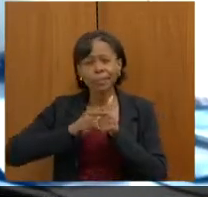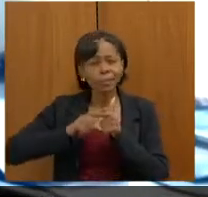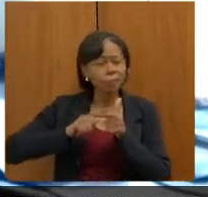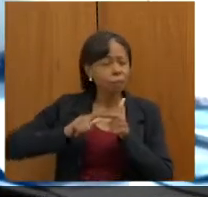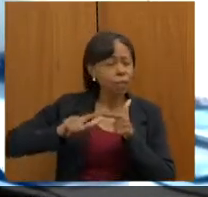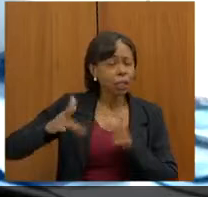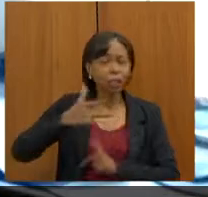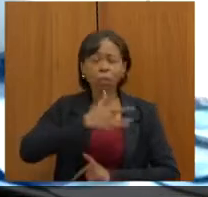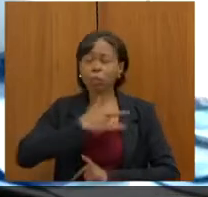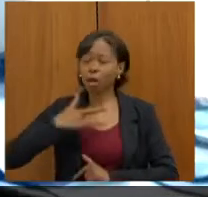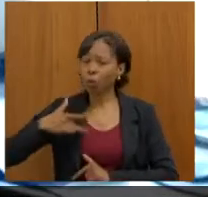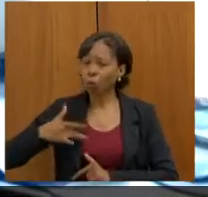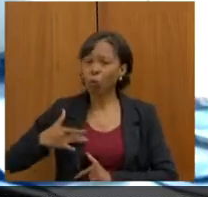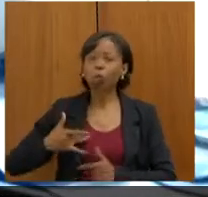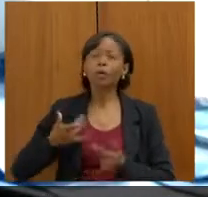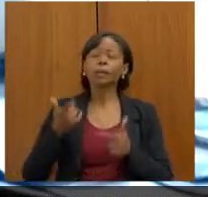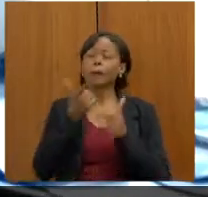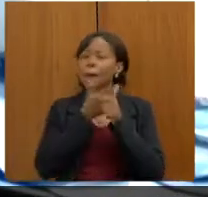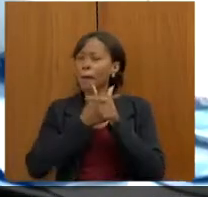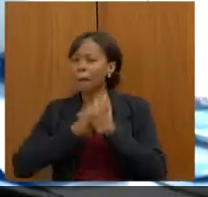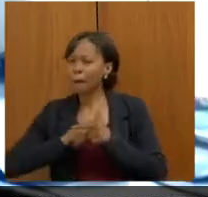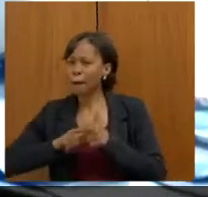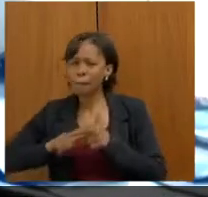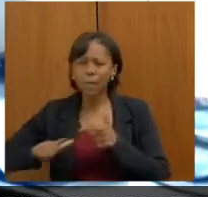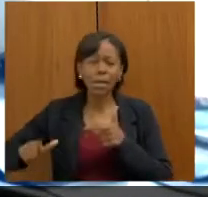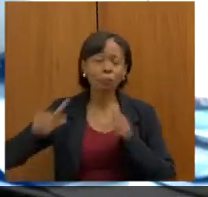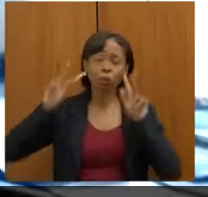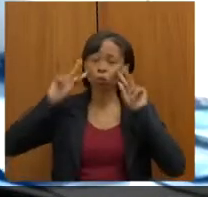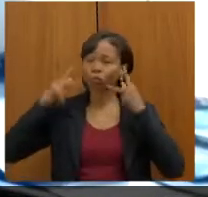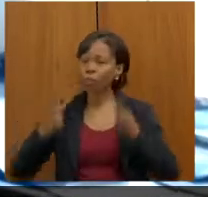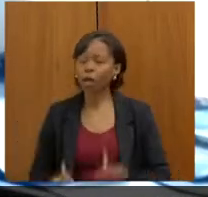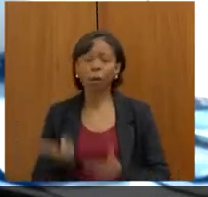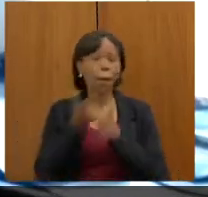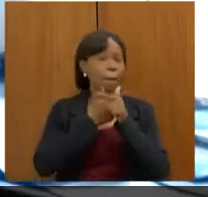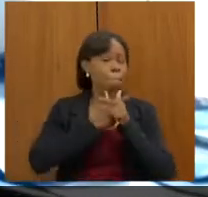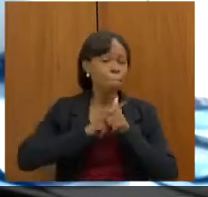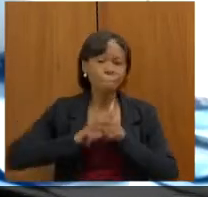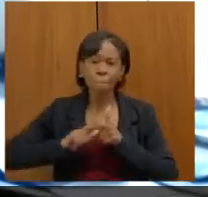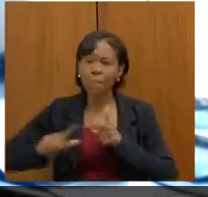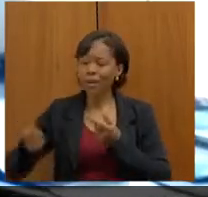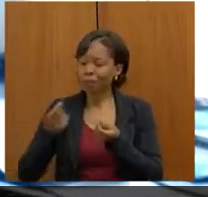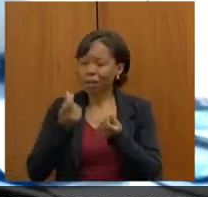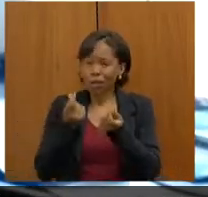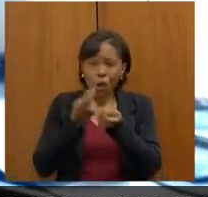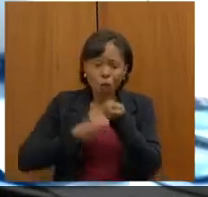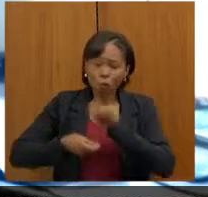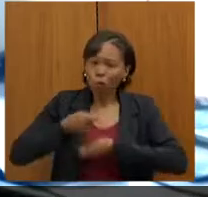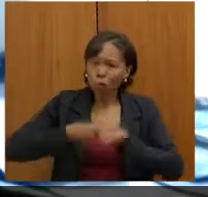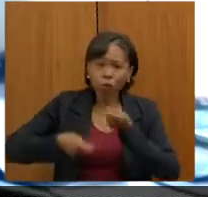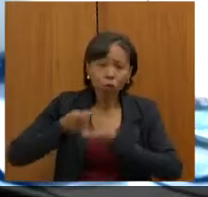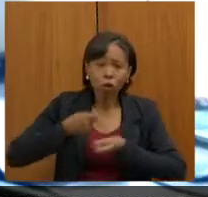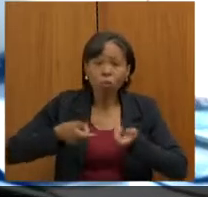pior crise humanitária tem precedência é pior crise econômica sem precedentes que a gente uma única campanha